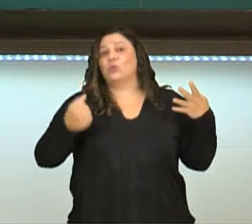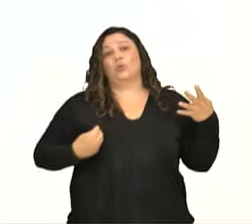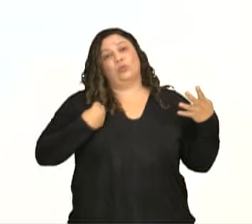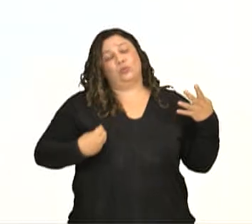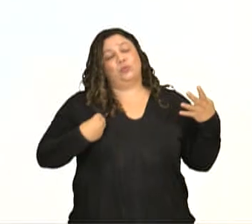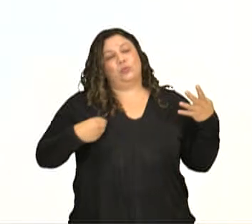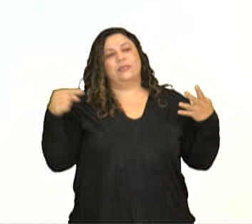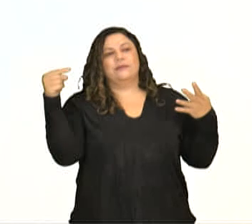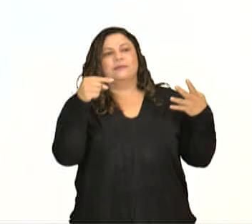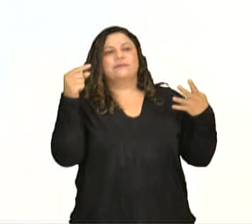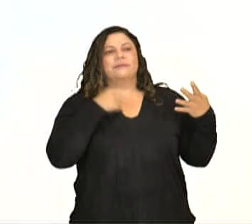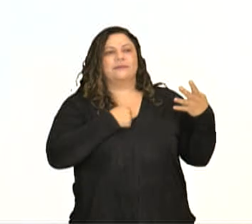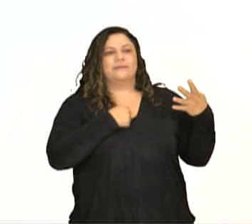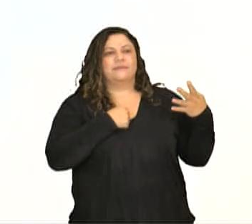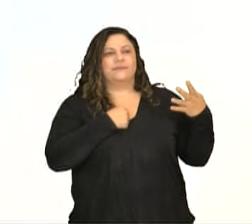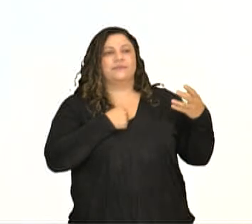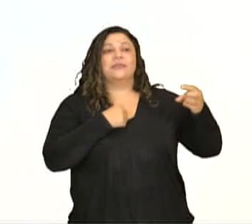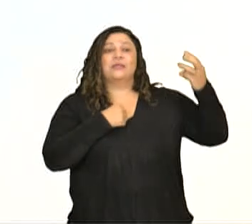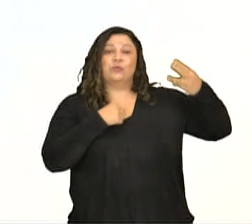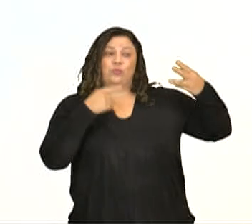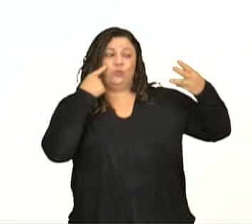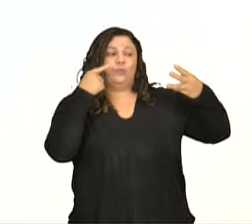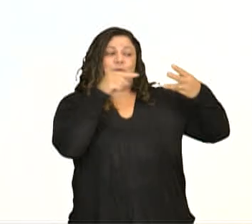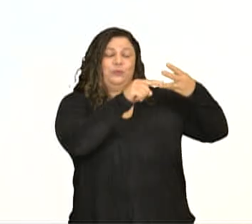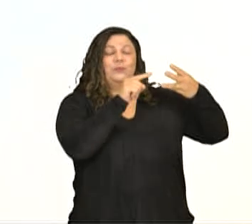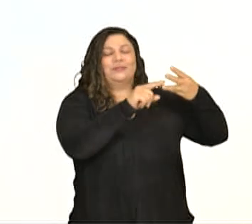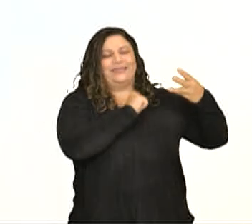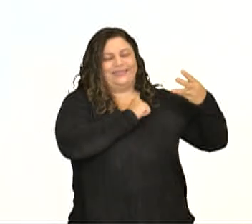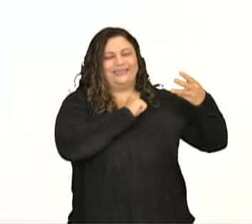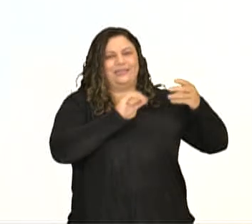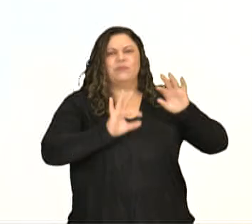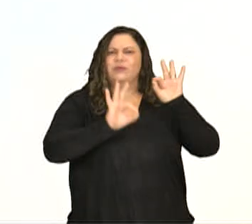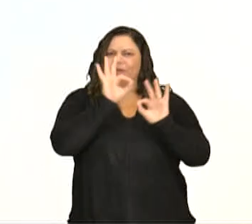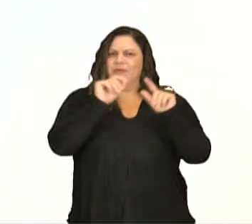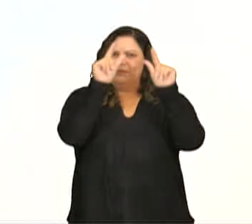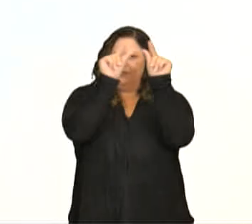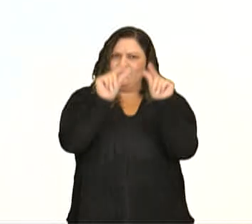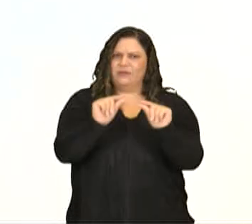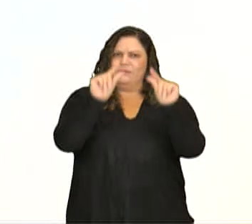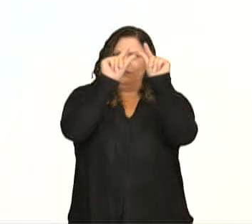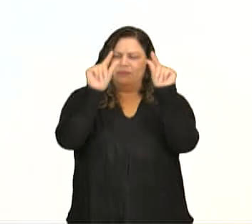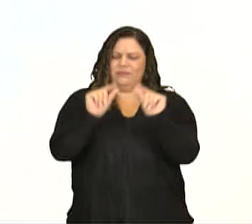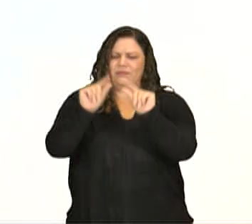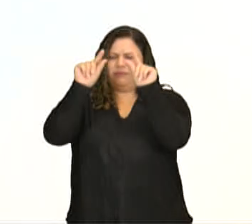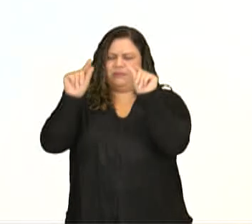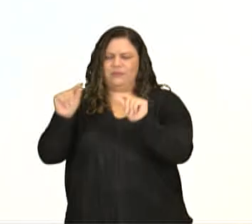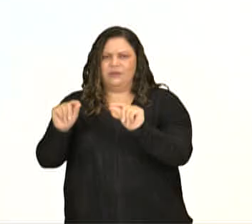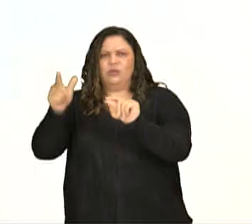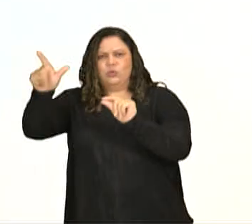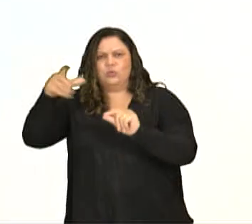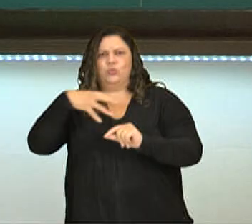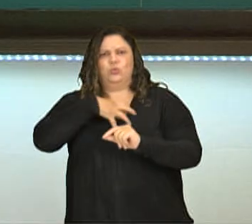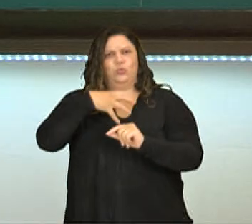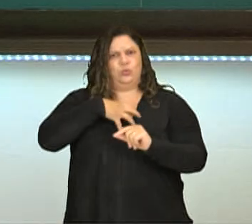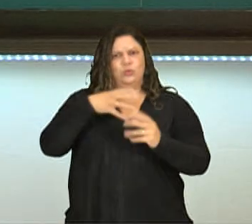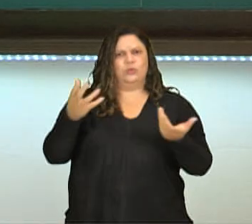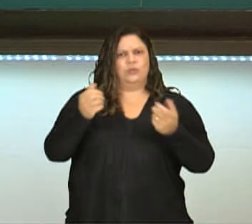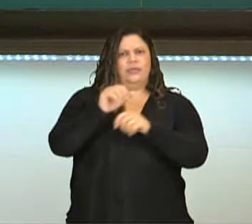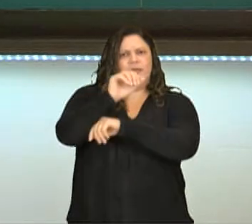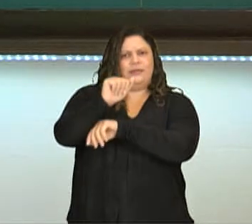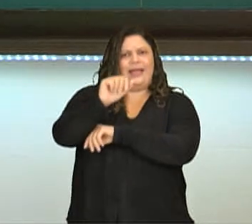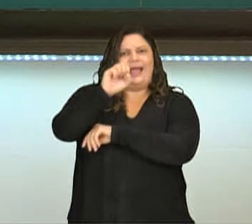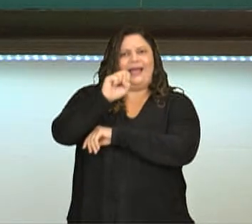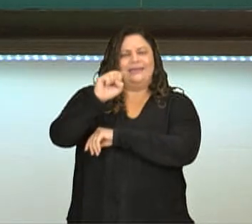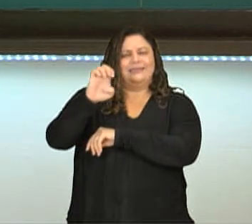E seria a afirmativa 3, pois há organismos que se reproduzem de outra maneira, de maneira assexuada. Portanto, nem